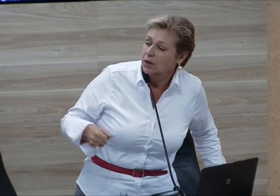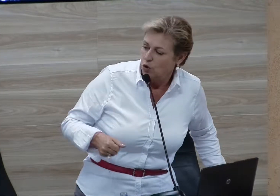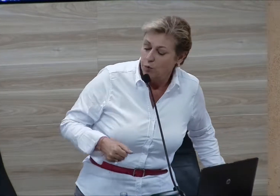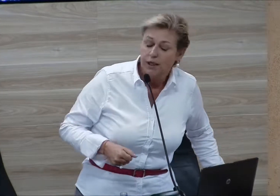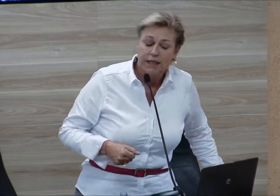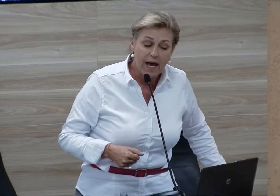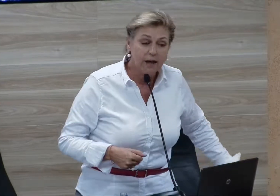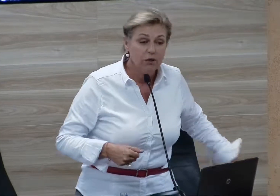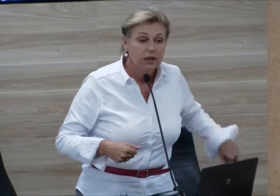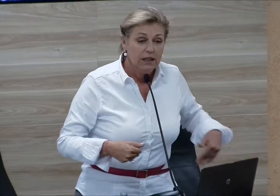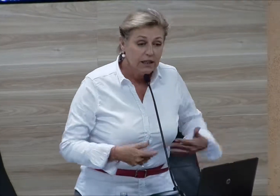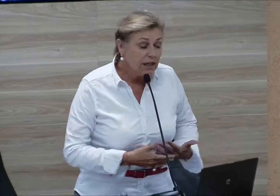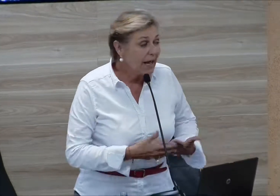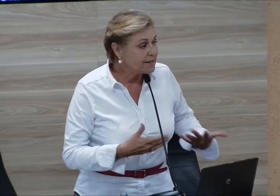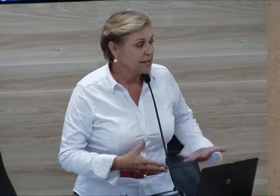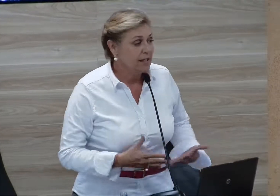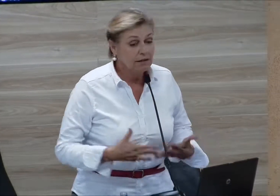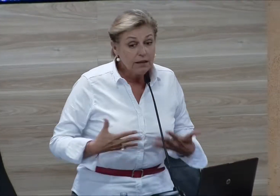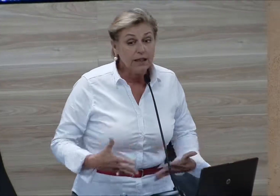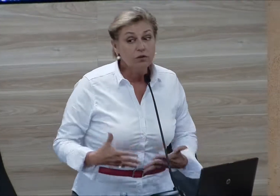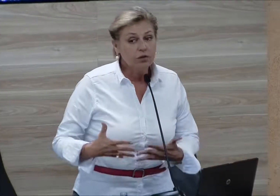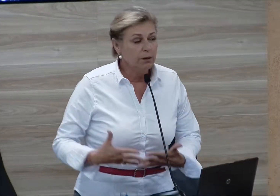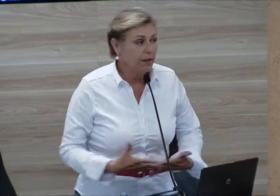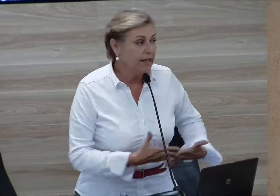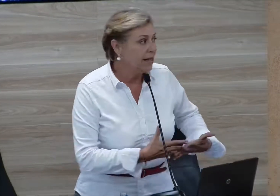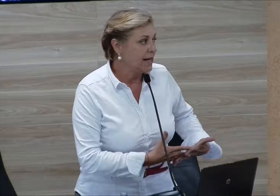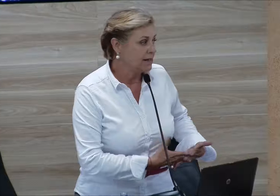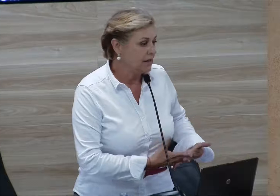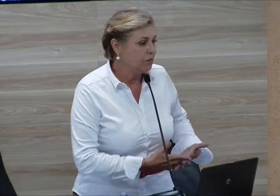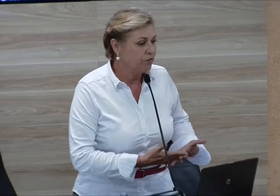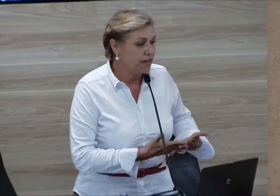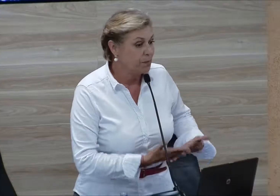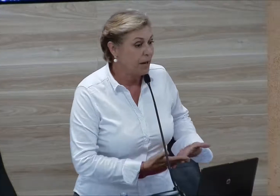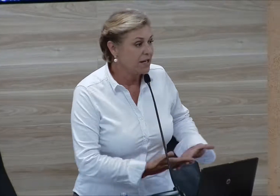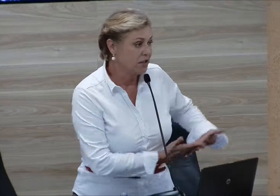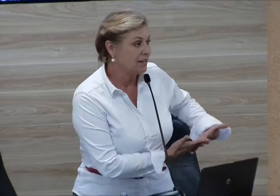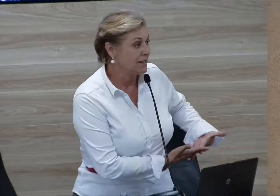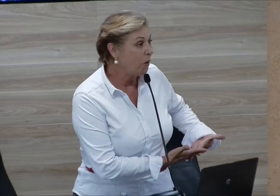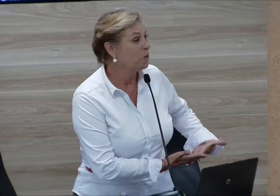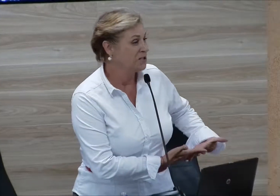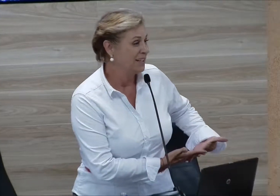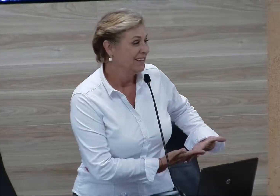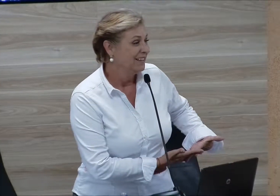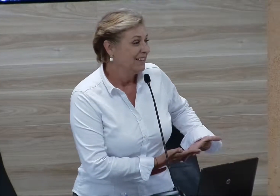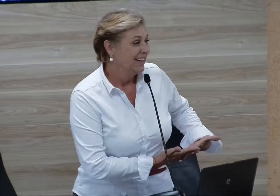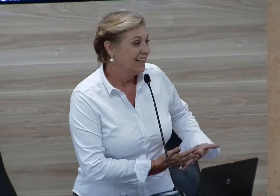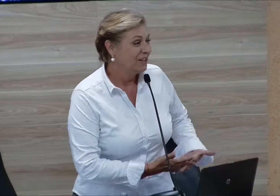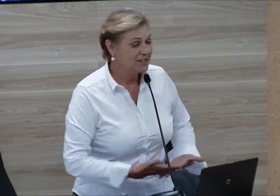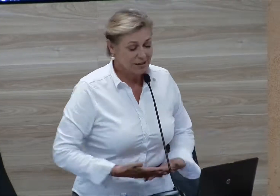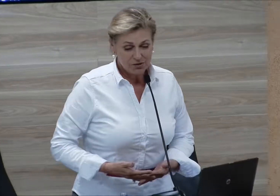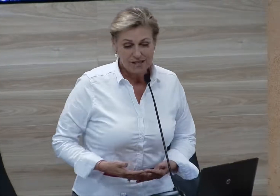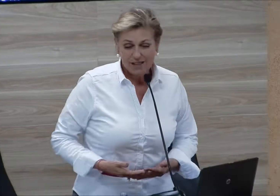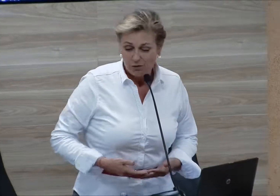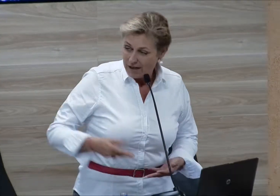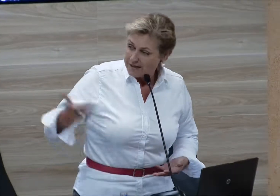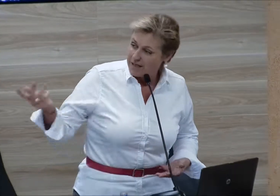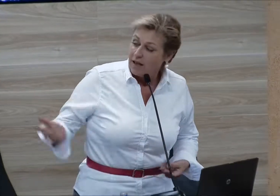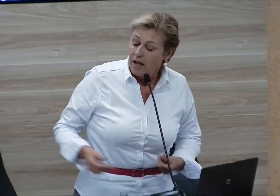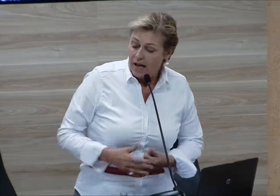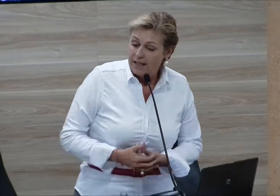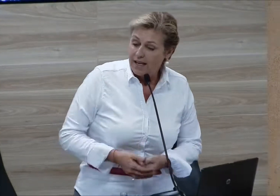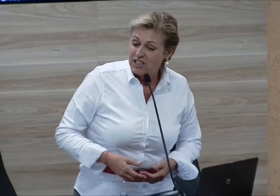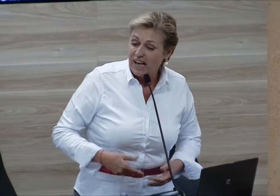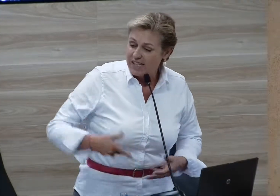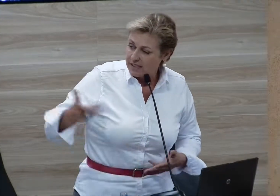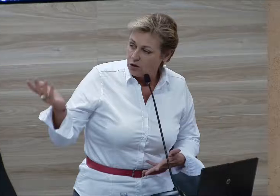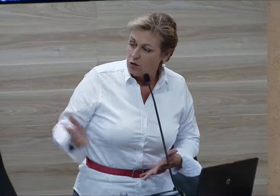do centro comunitário, e lazer, entendendo também que lazer faz parte da saúde, né? Nós temos assim um lazer,